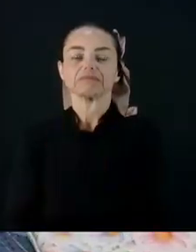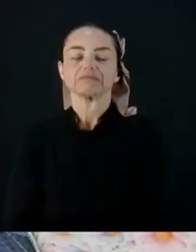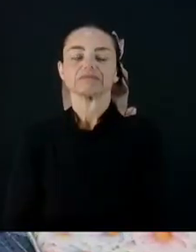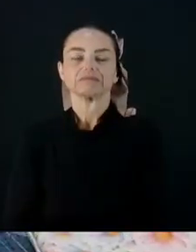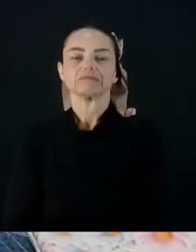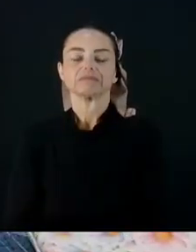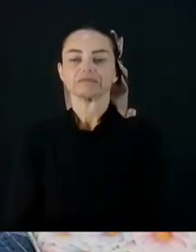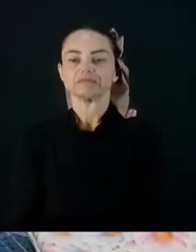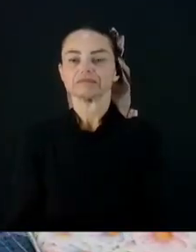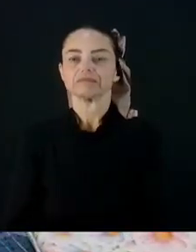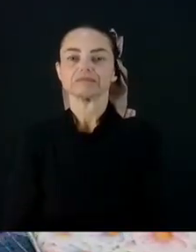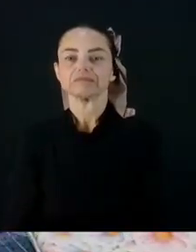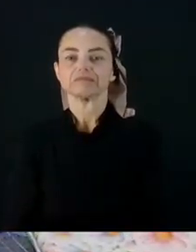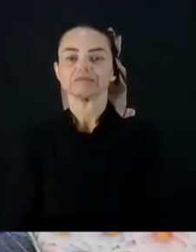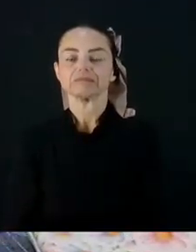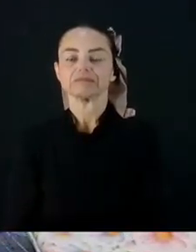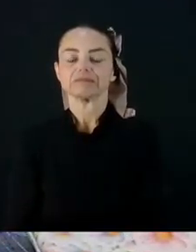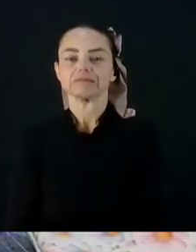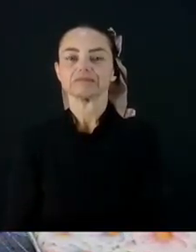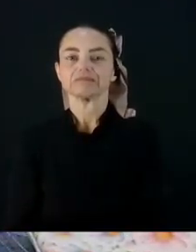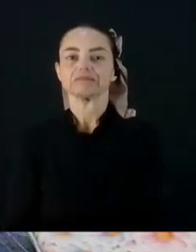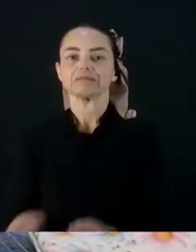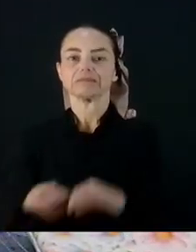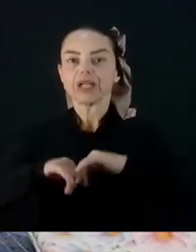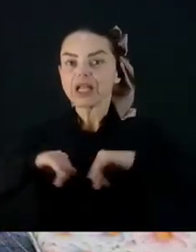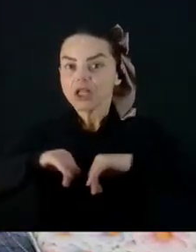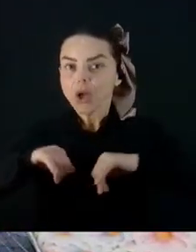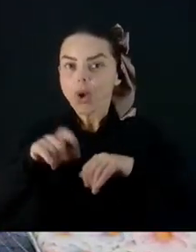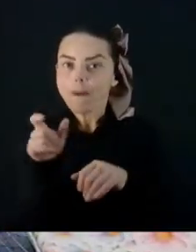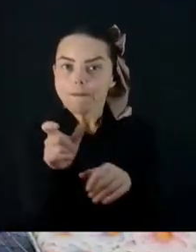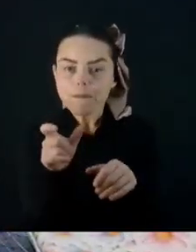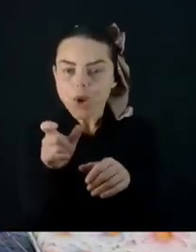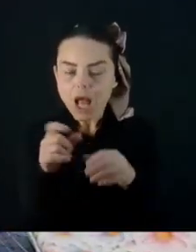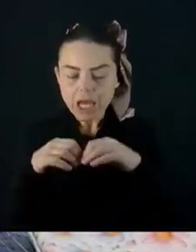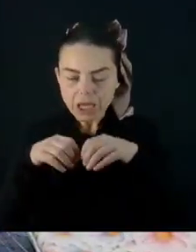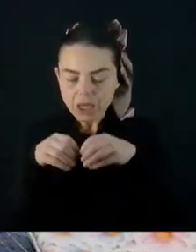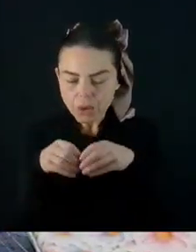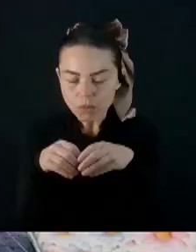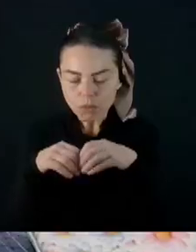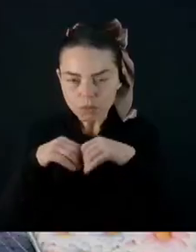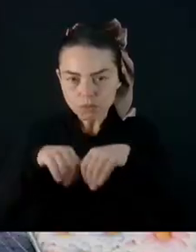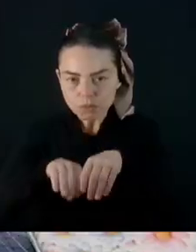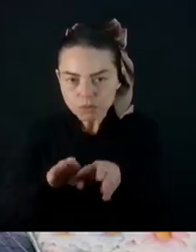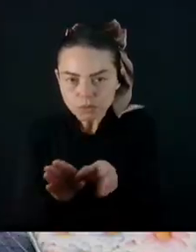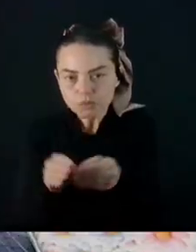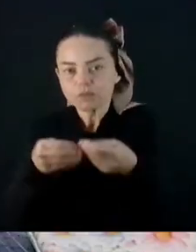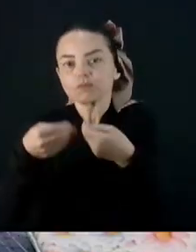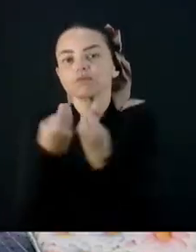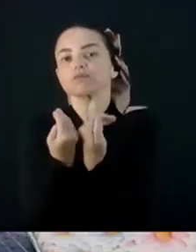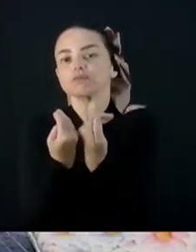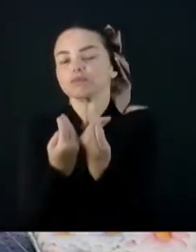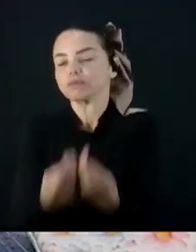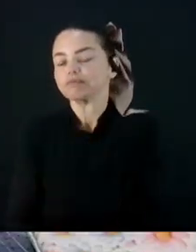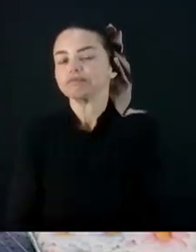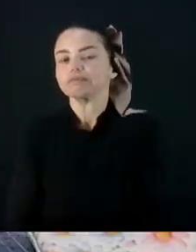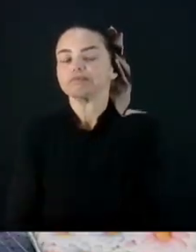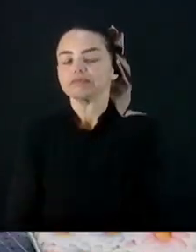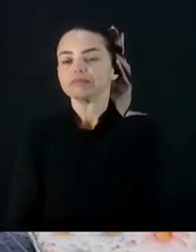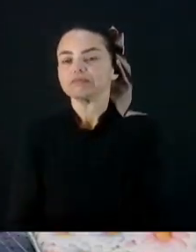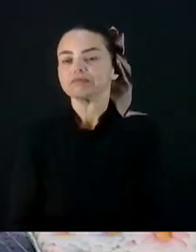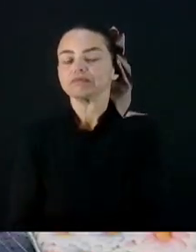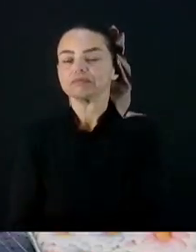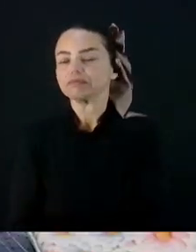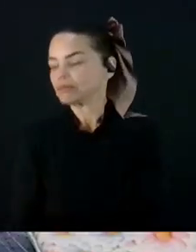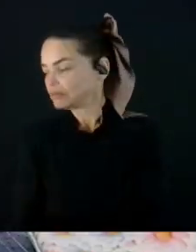Igual fizemos nesse, né? Também tem que Isso, tem que deixar um espacinho na lateral. Né? E a gente vai costurar. Deixa eu prender esse corpinho aqui, que ele ficou muito solto. Eu não